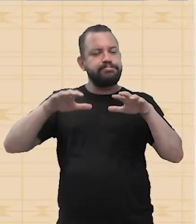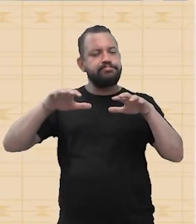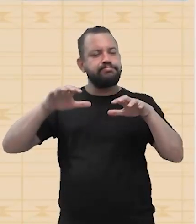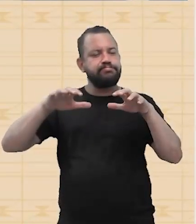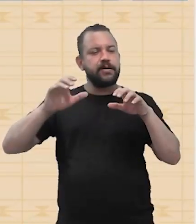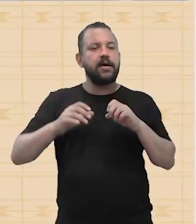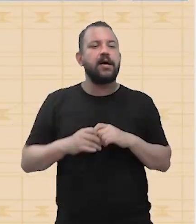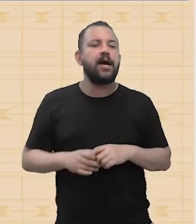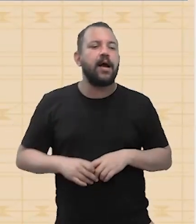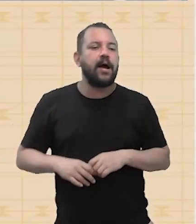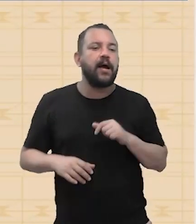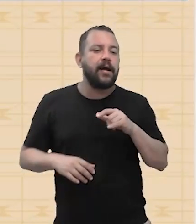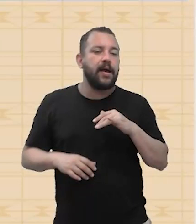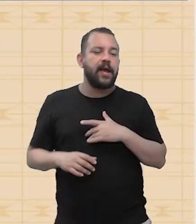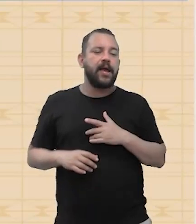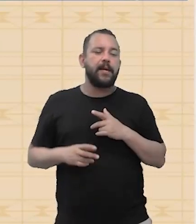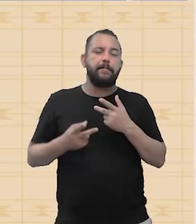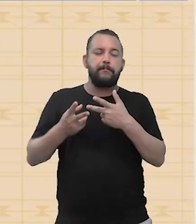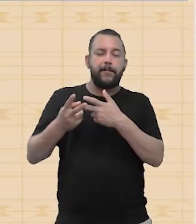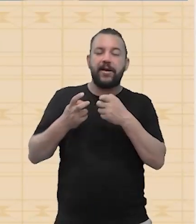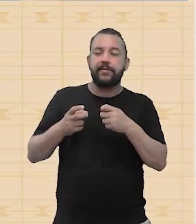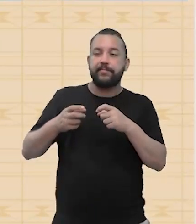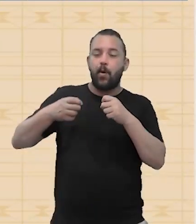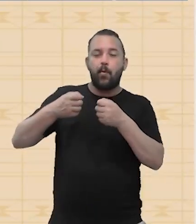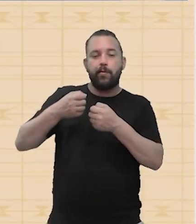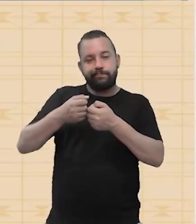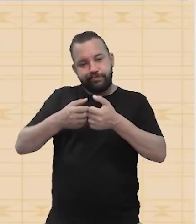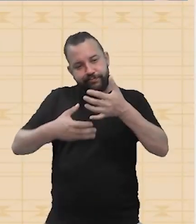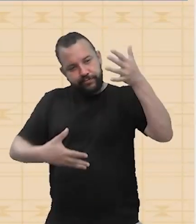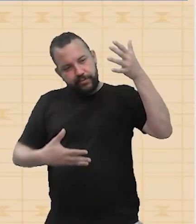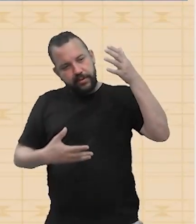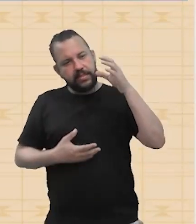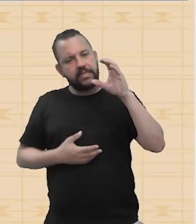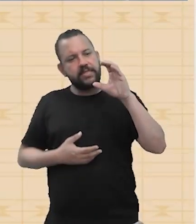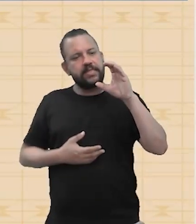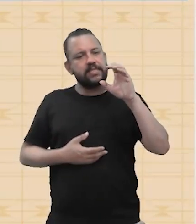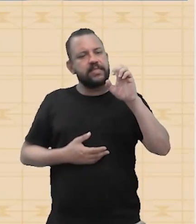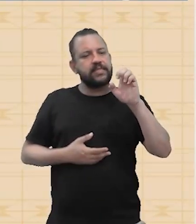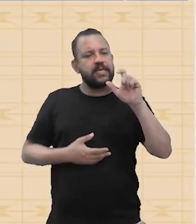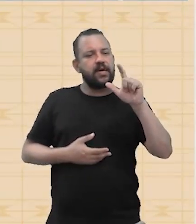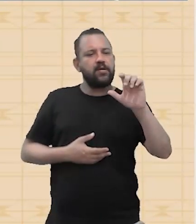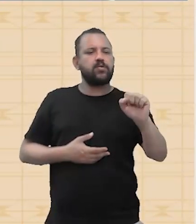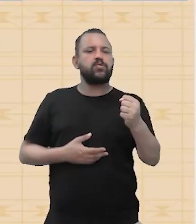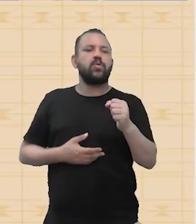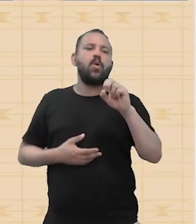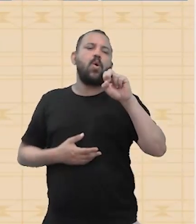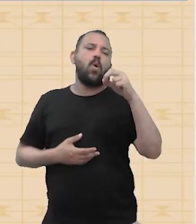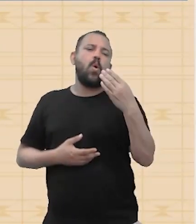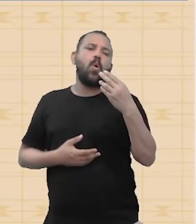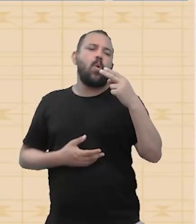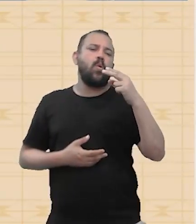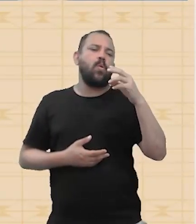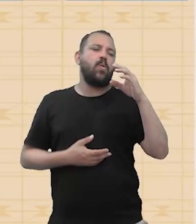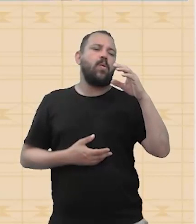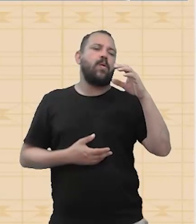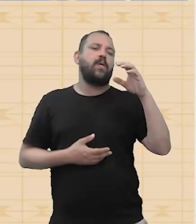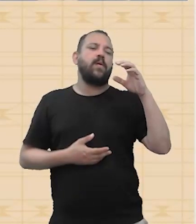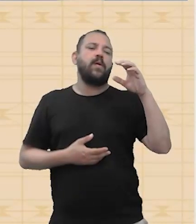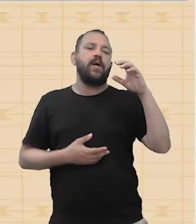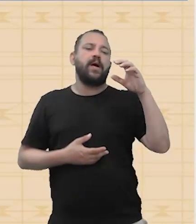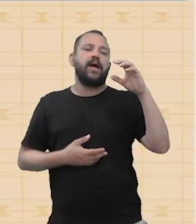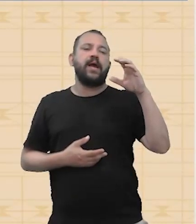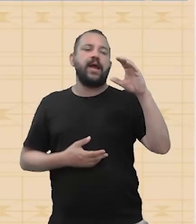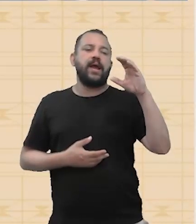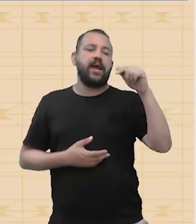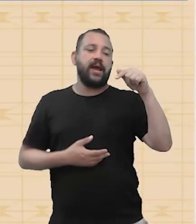medida por uma escala, que pode ser na escala Celsius, Fahrenheit ou Kelvin. Já calor é uma energia térmica de transição